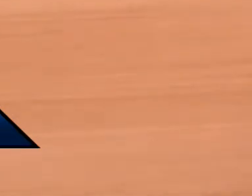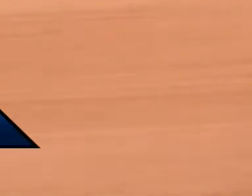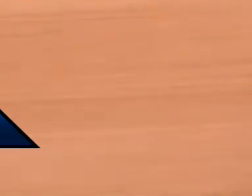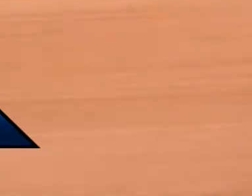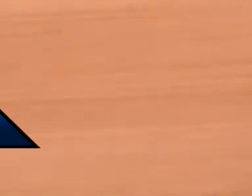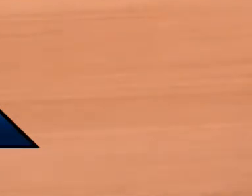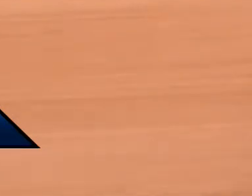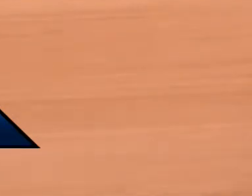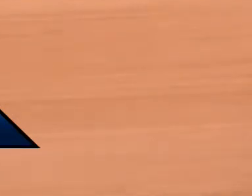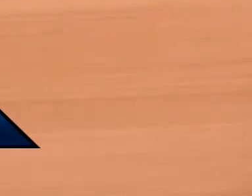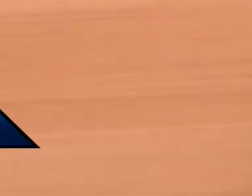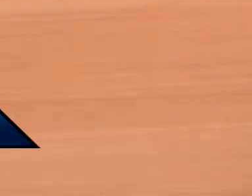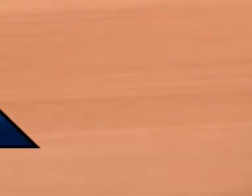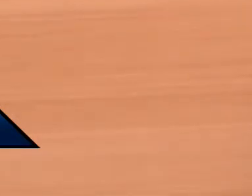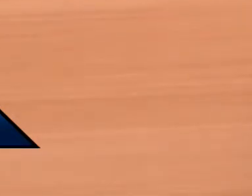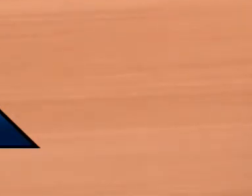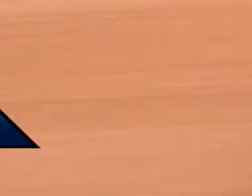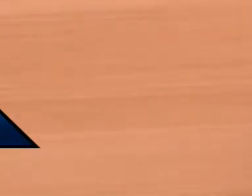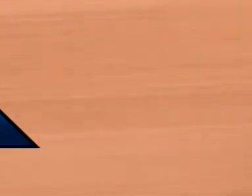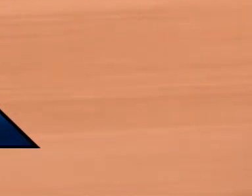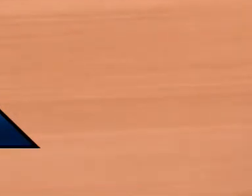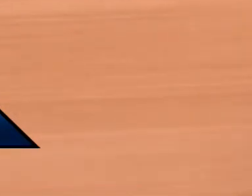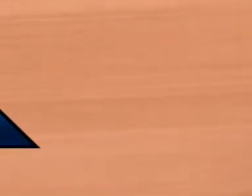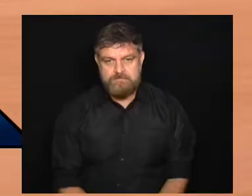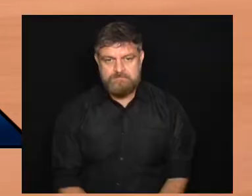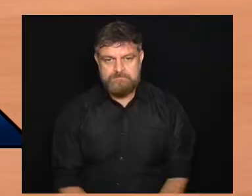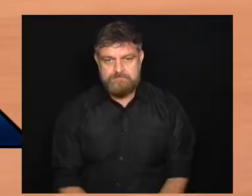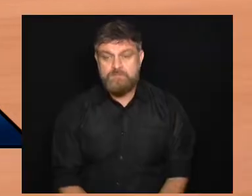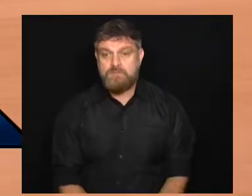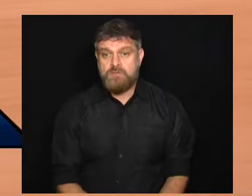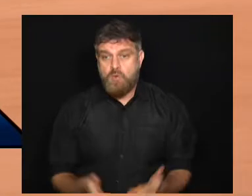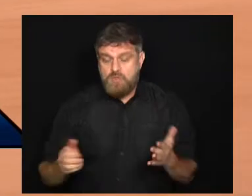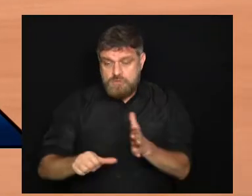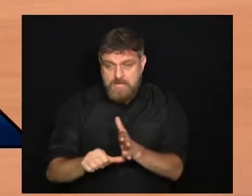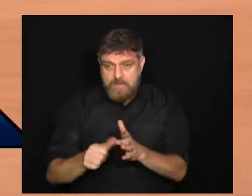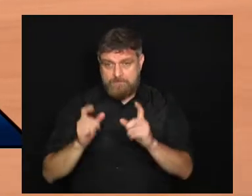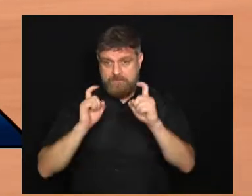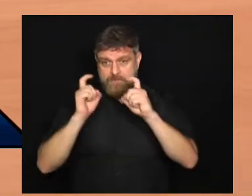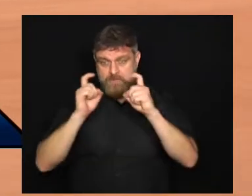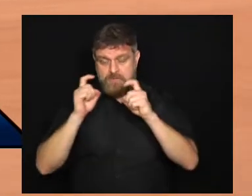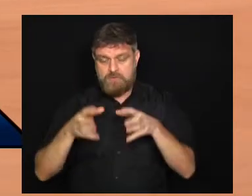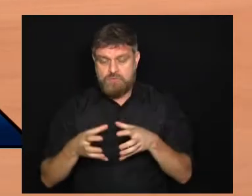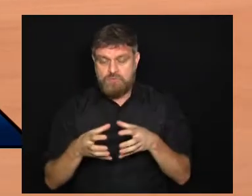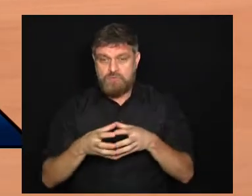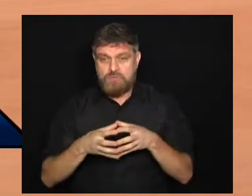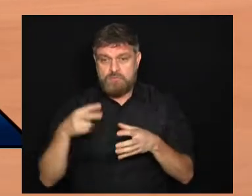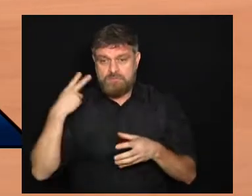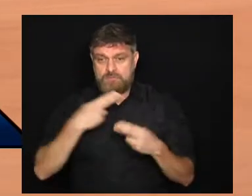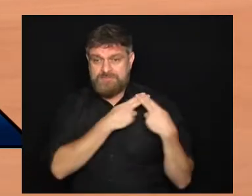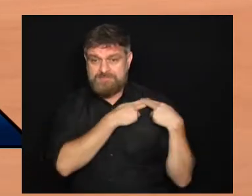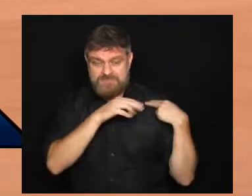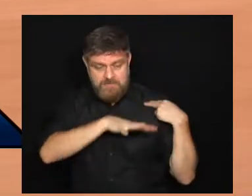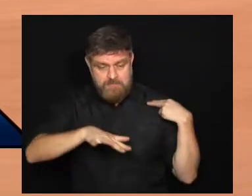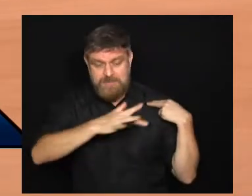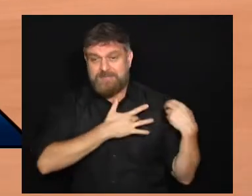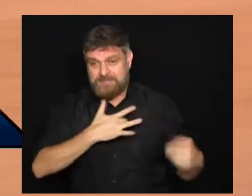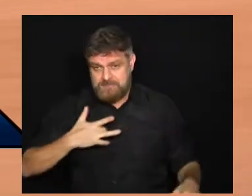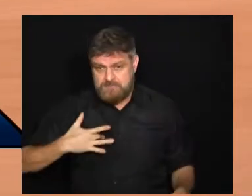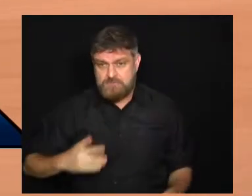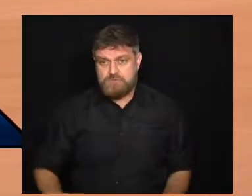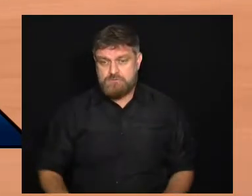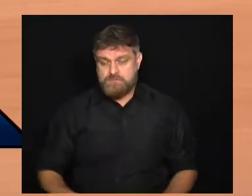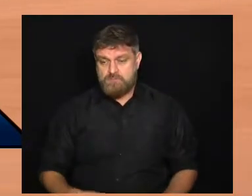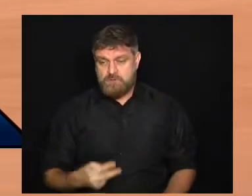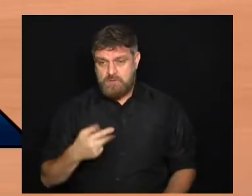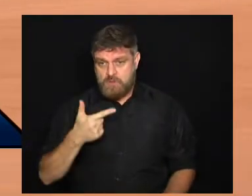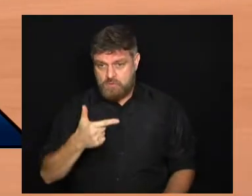de Campinas para tratar de vários temas, né, dois dos quais são temas da mais alta